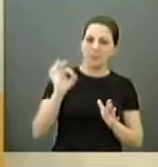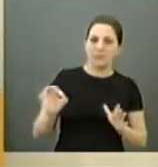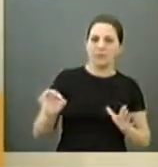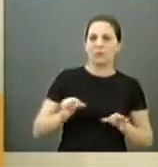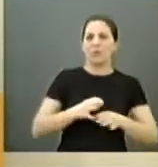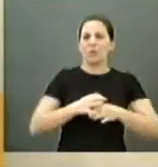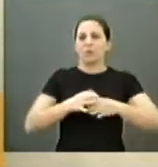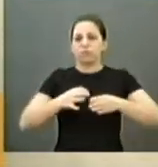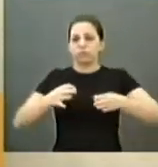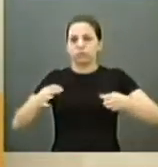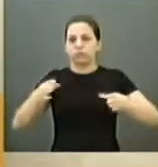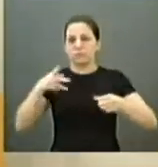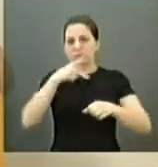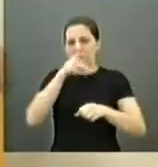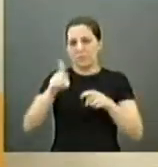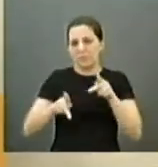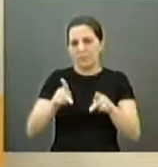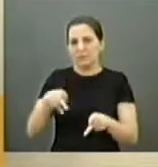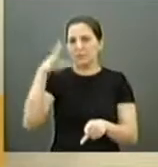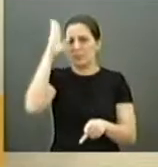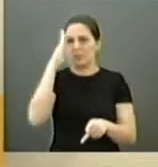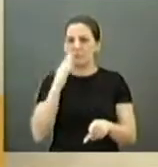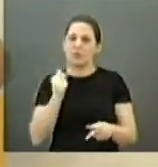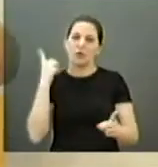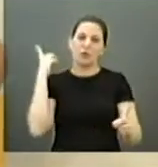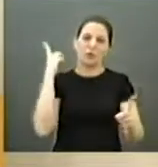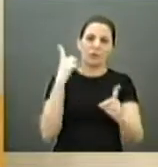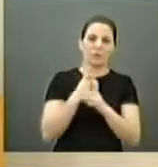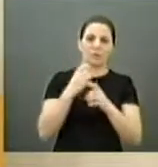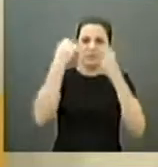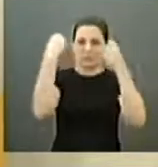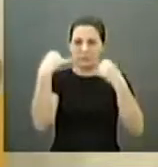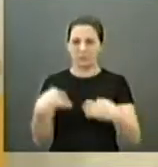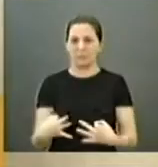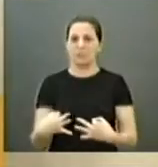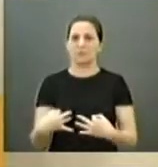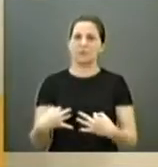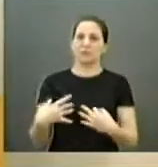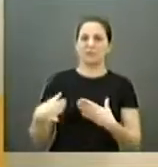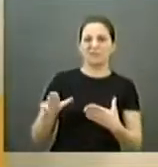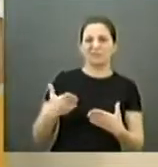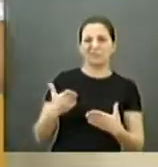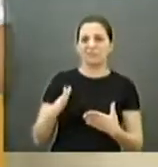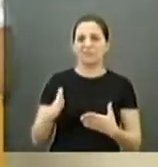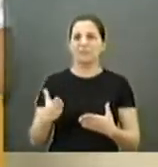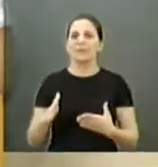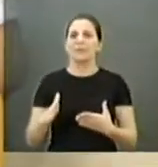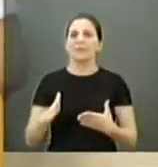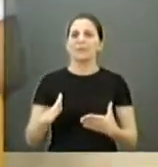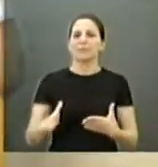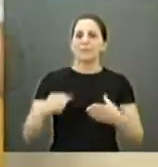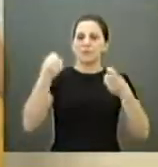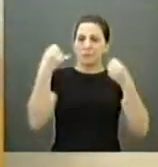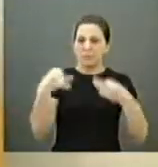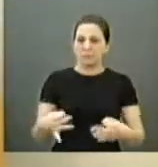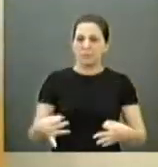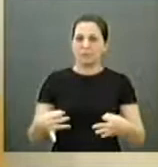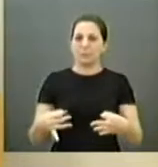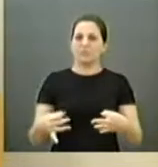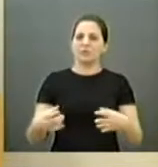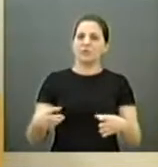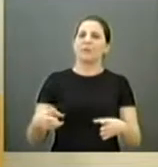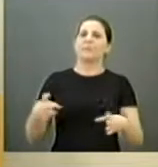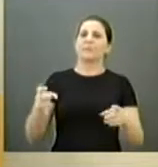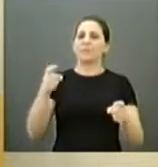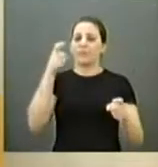da população brasileira que encontra justificativas razoáveis, inclusive, para poder justificar o crime